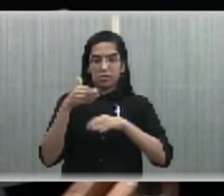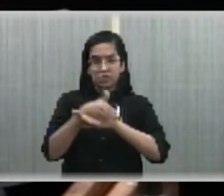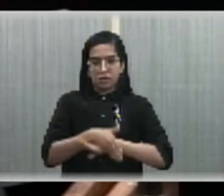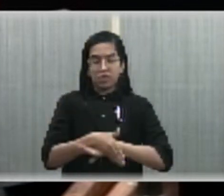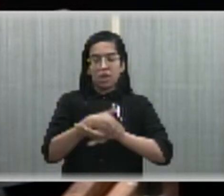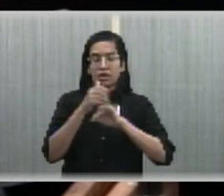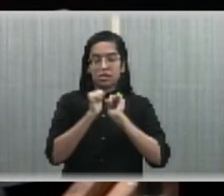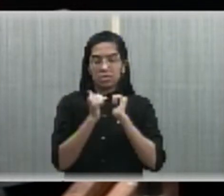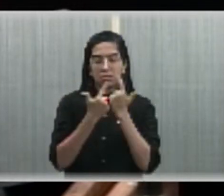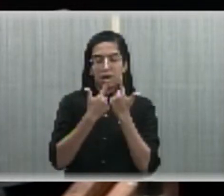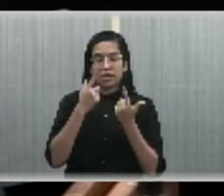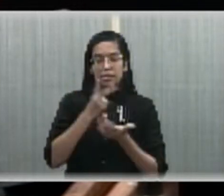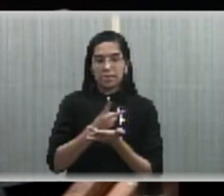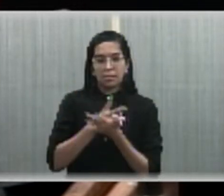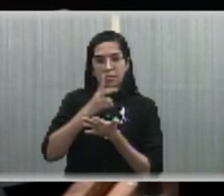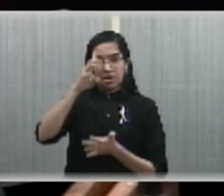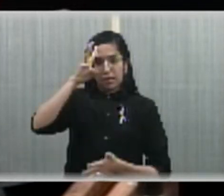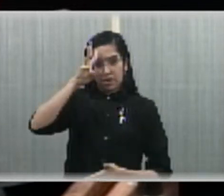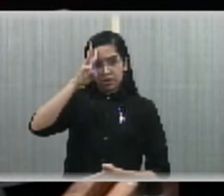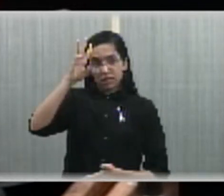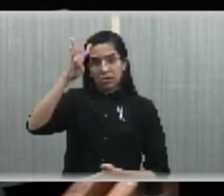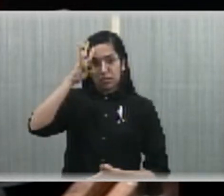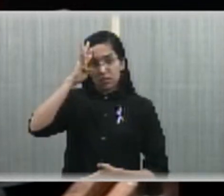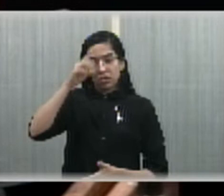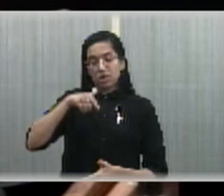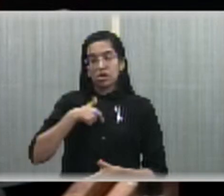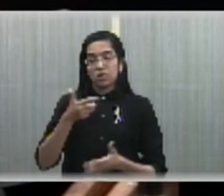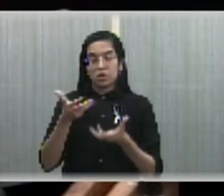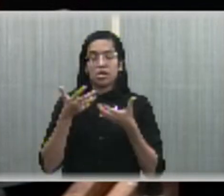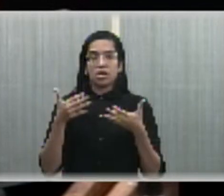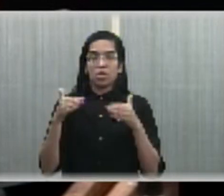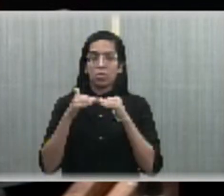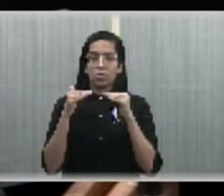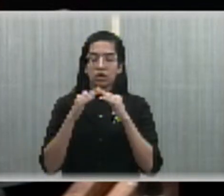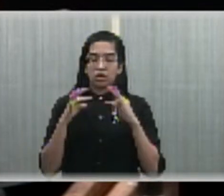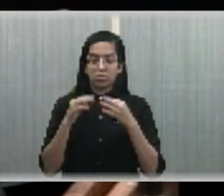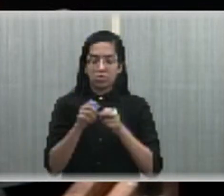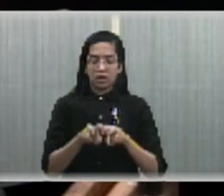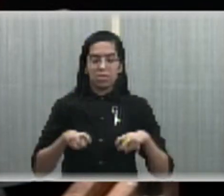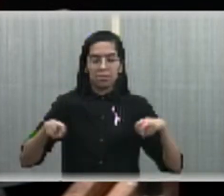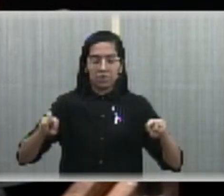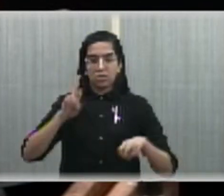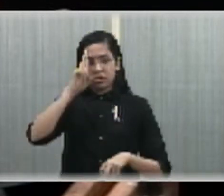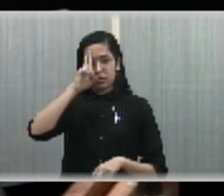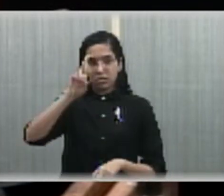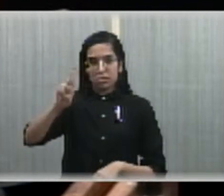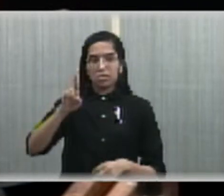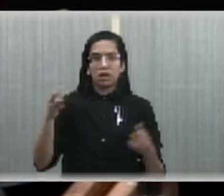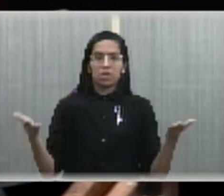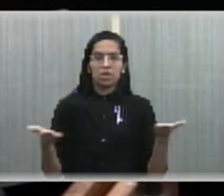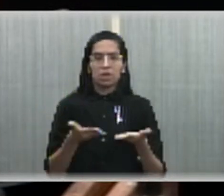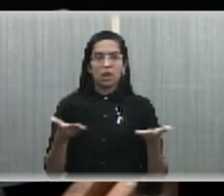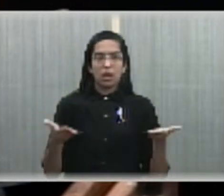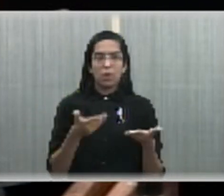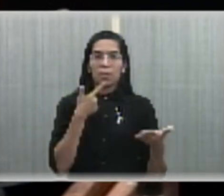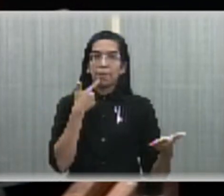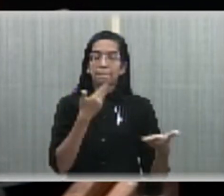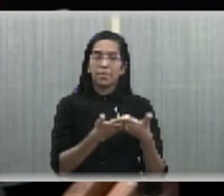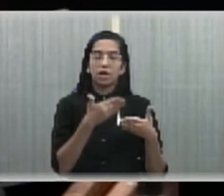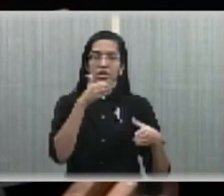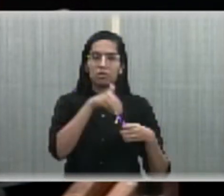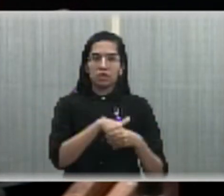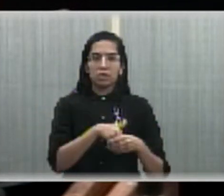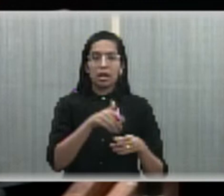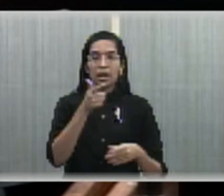todas as quartas. Então, eu queria, com a concordância da mesa diretora de Vossa Excelência, que nesse período de campanha,